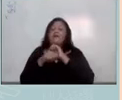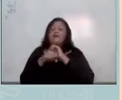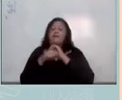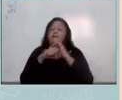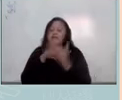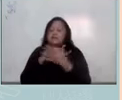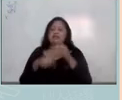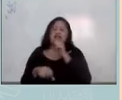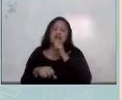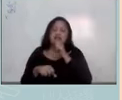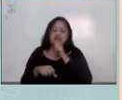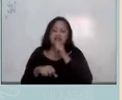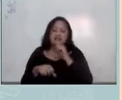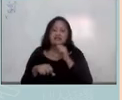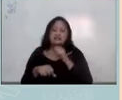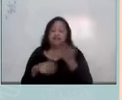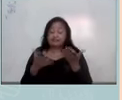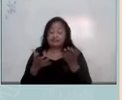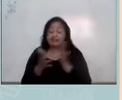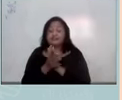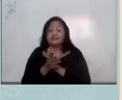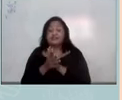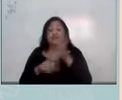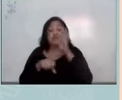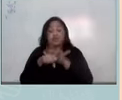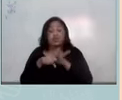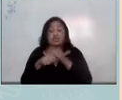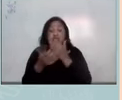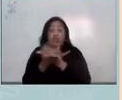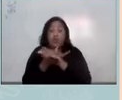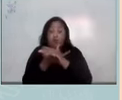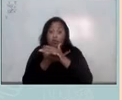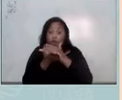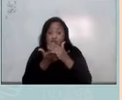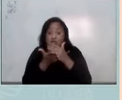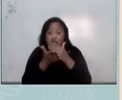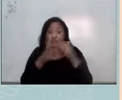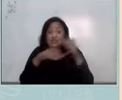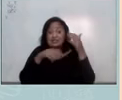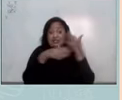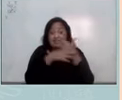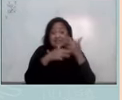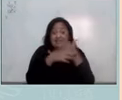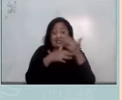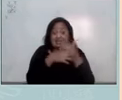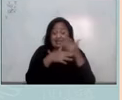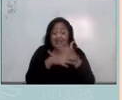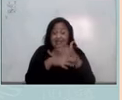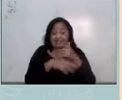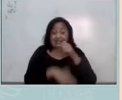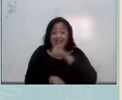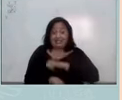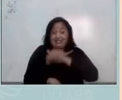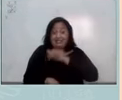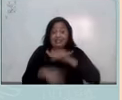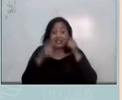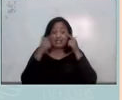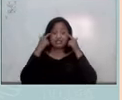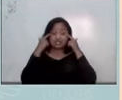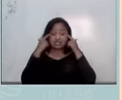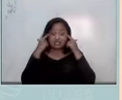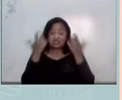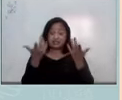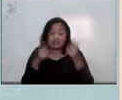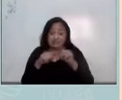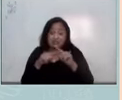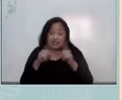Covid-19, né, foi uma doença que começou um surto lá naquela cidade da China, em Wuhan, né, começou um surto ali, mas por